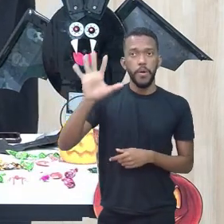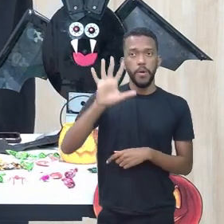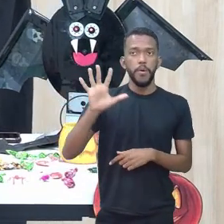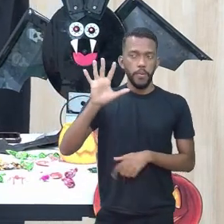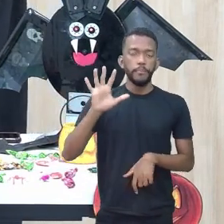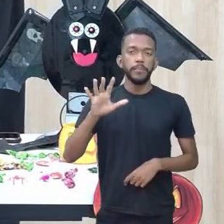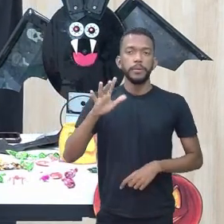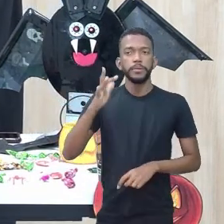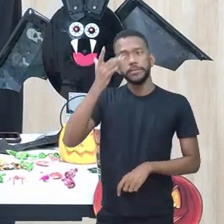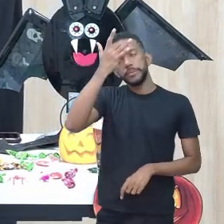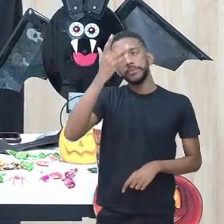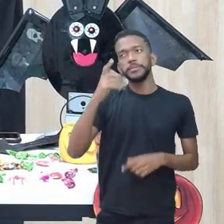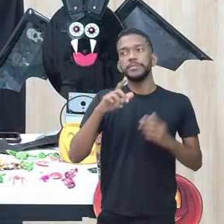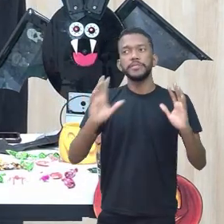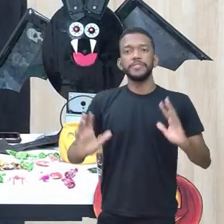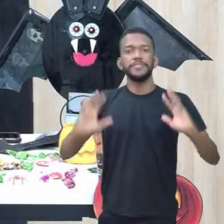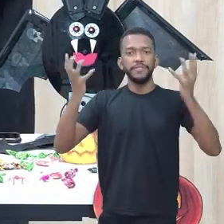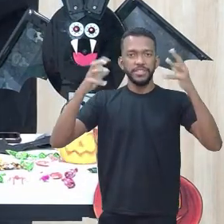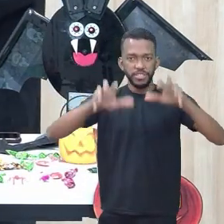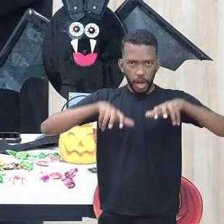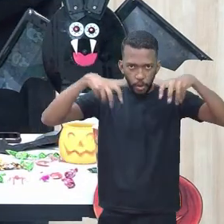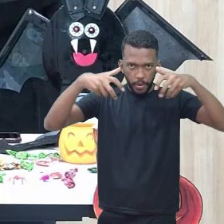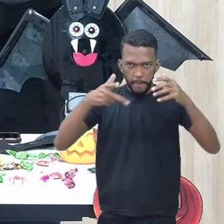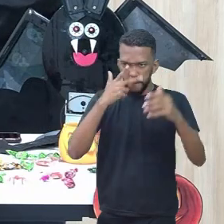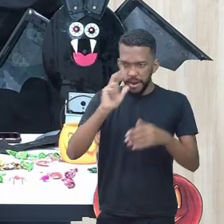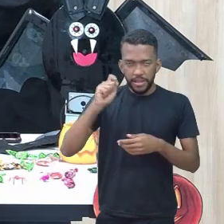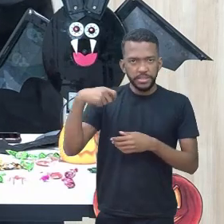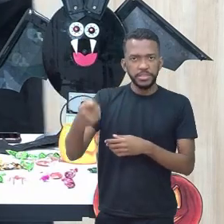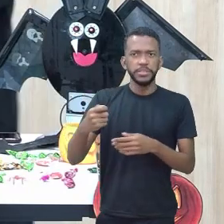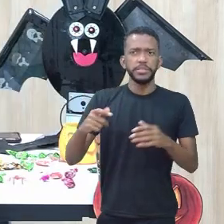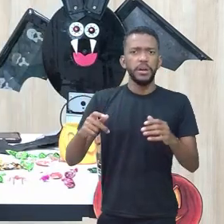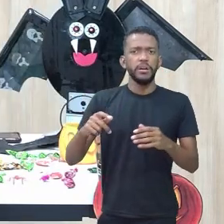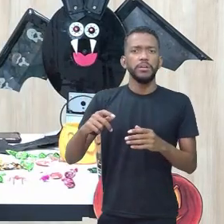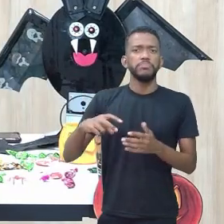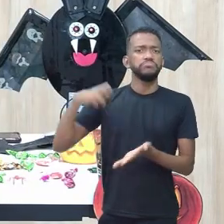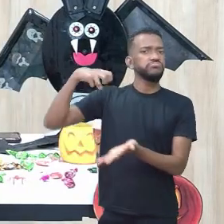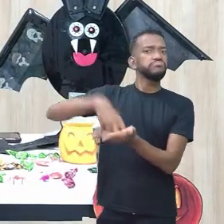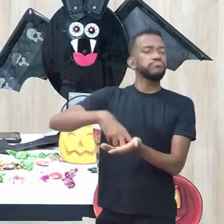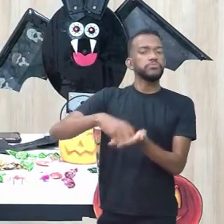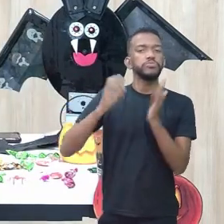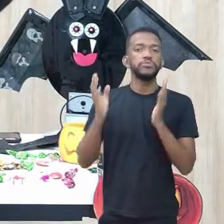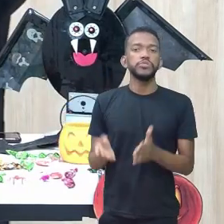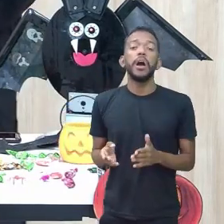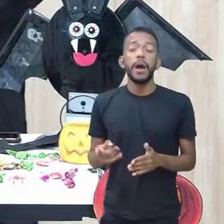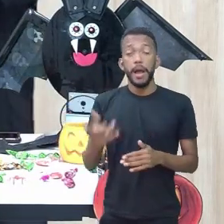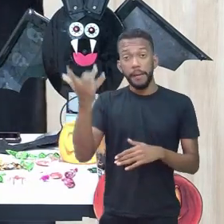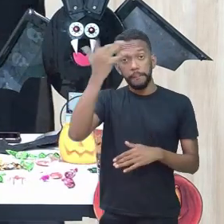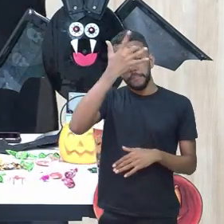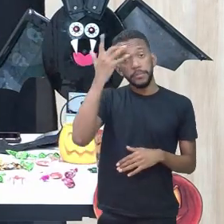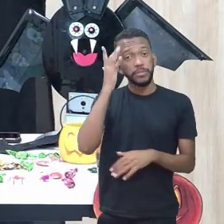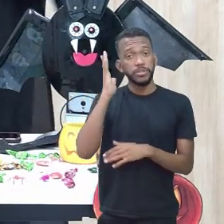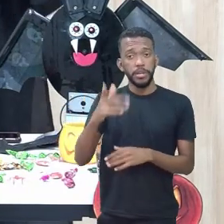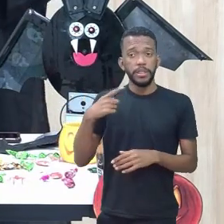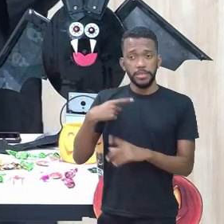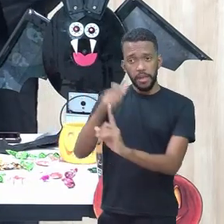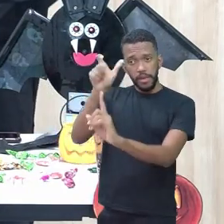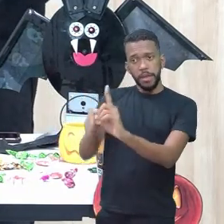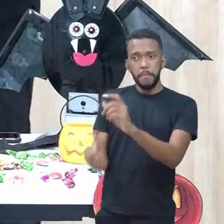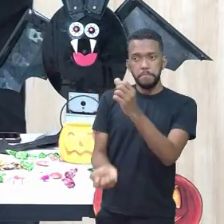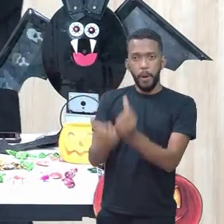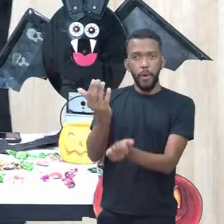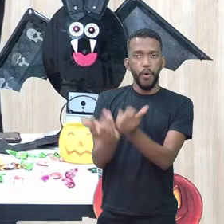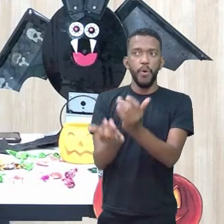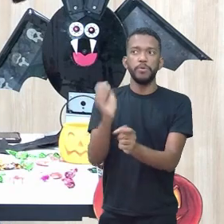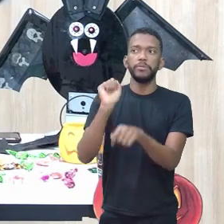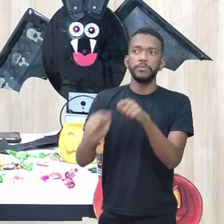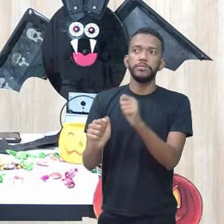pessoas... A festa do Halloween foi condenada como uma festa pagã. E aí as pessoas agora começavam a queimar as outras na fogueira. Essa coisa